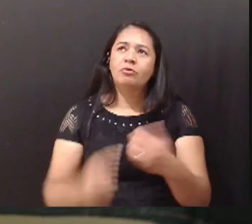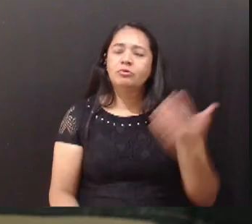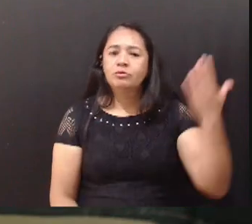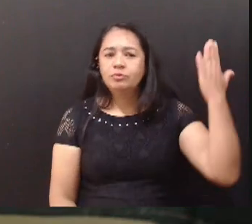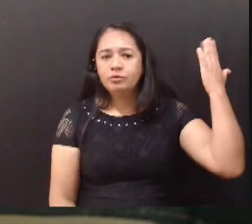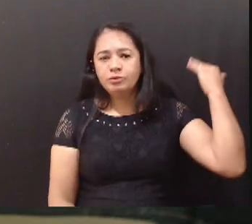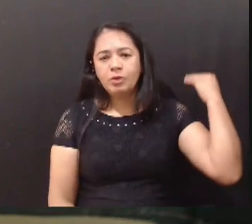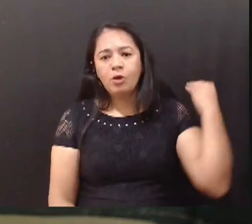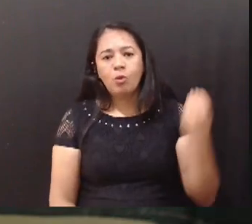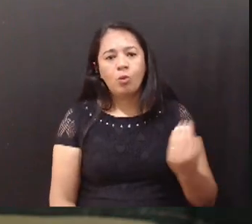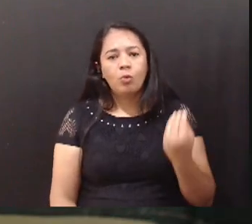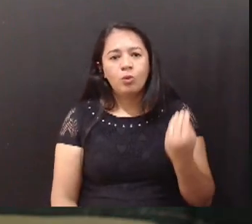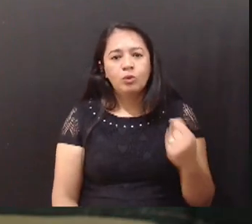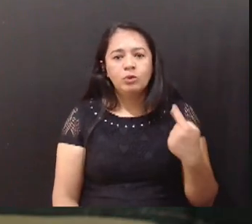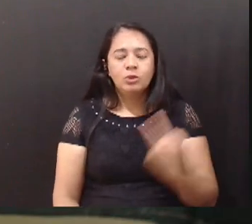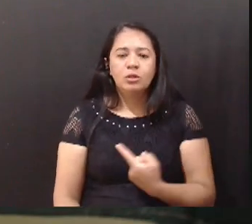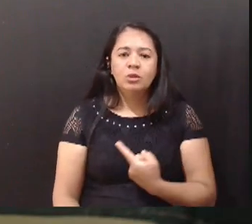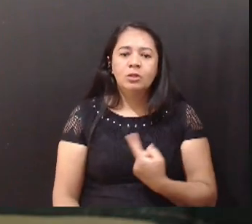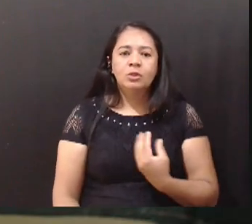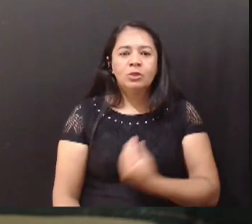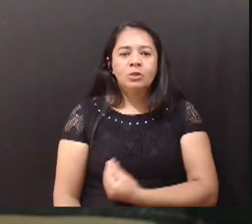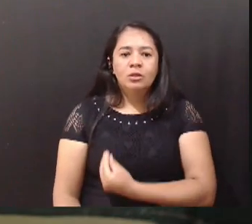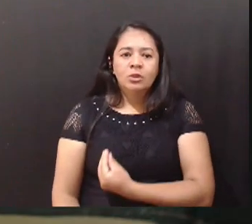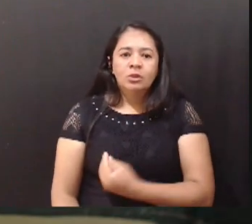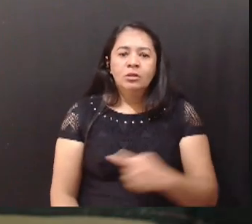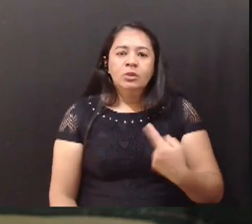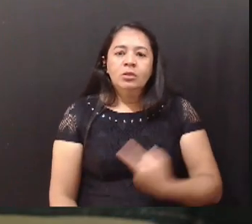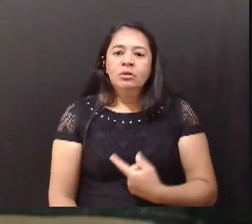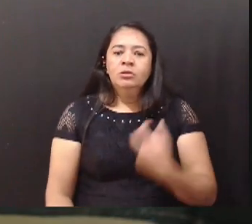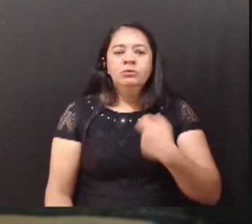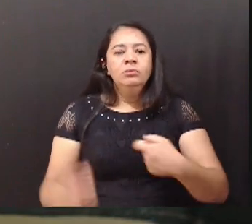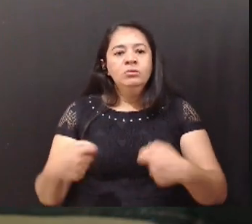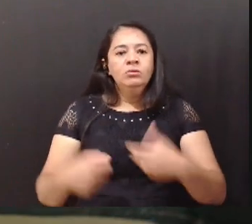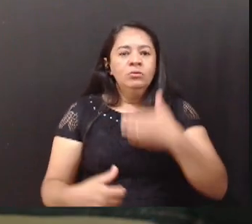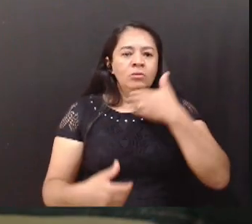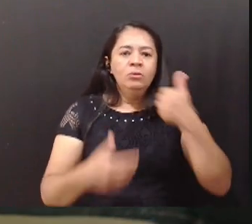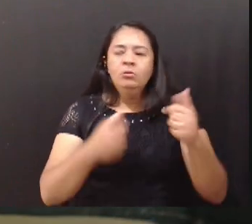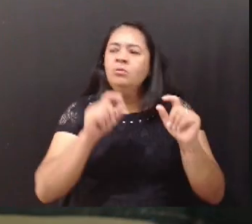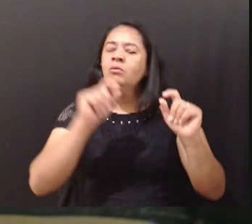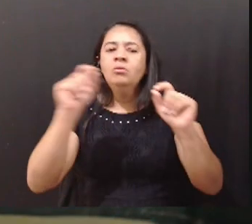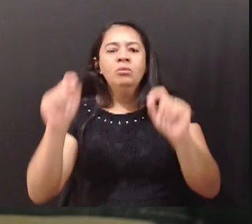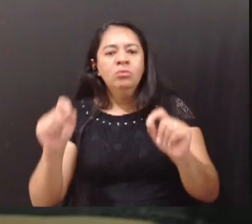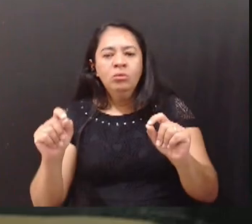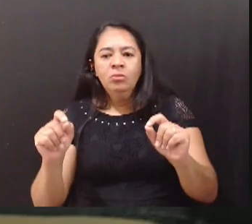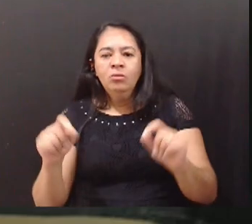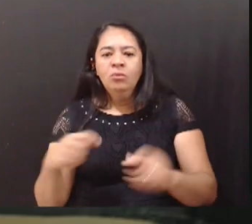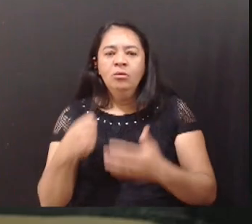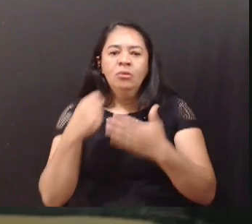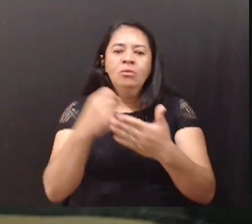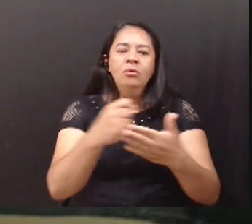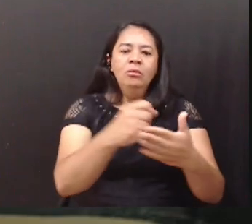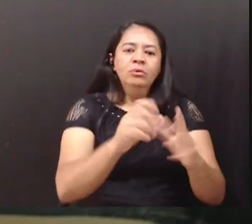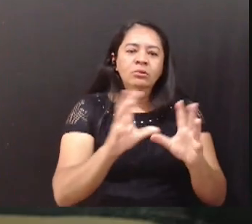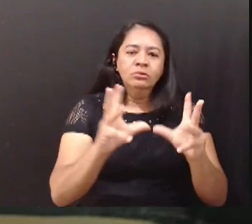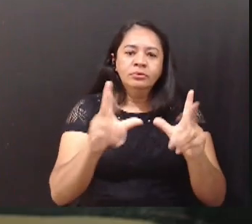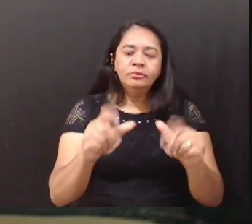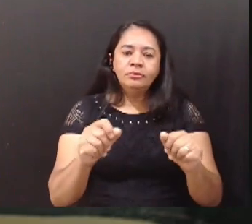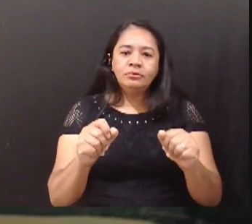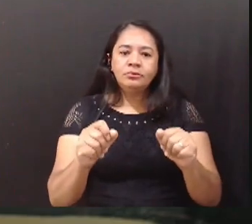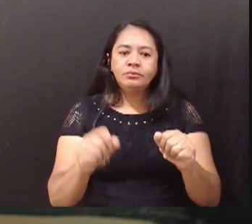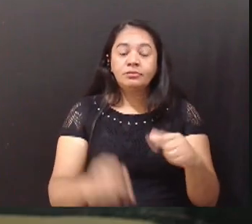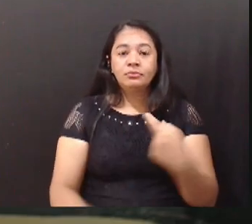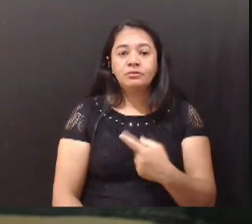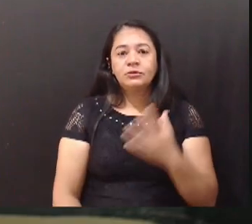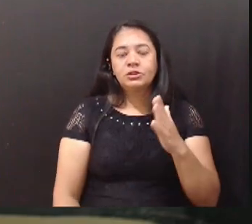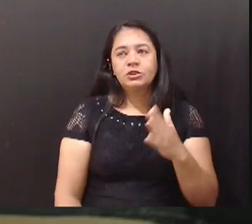que nós fizemos, o que a gente tem que melhorar, para onde que a gente tem que levar tudo isso. E a gente vem de uma